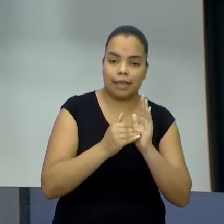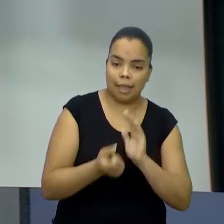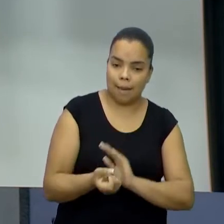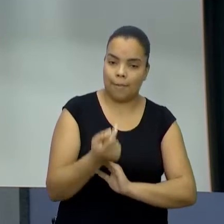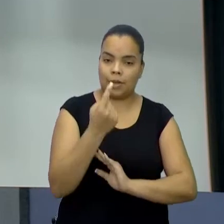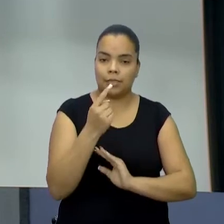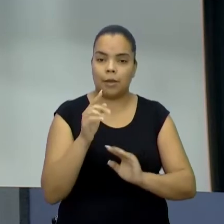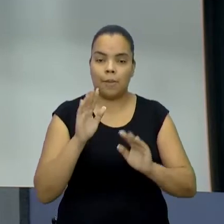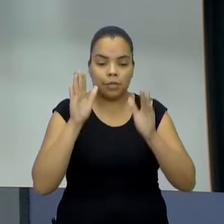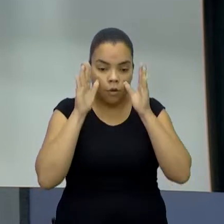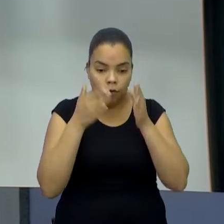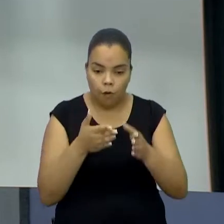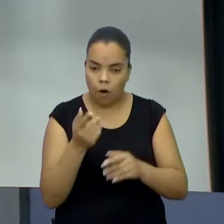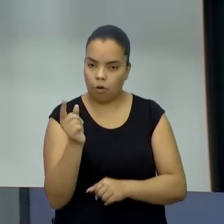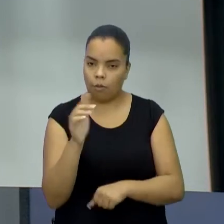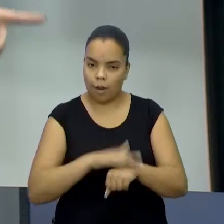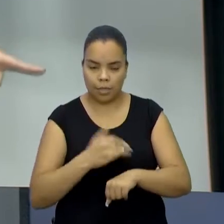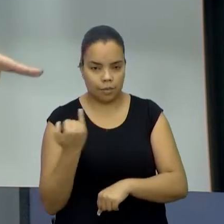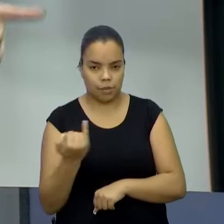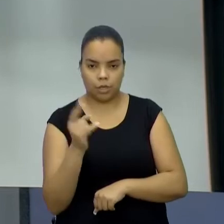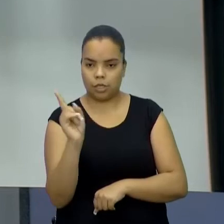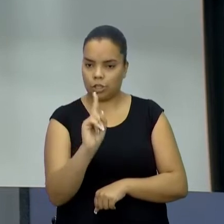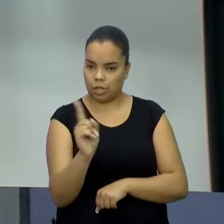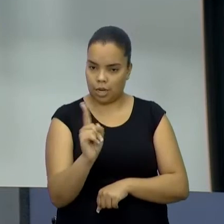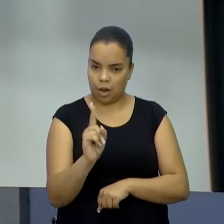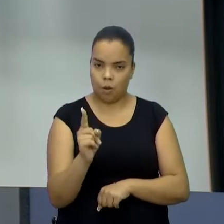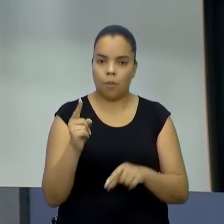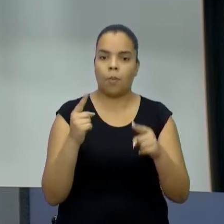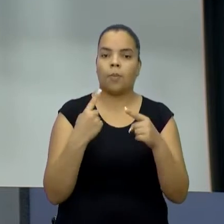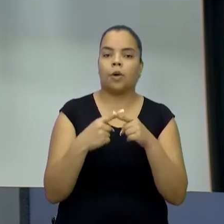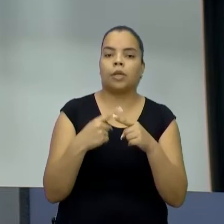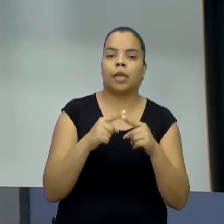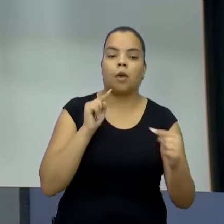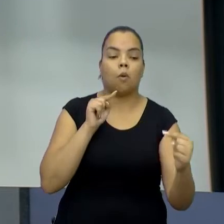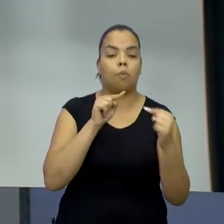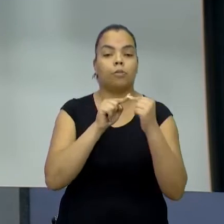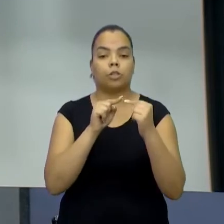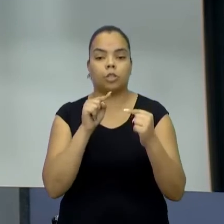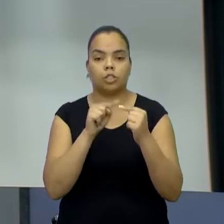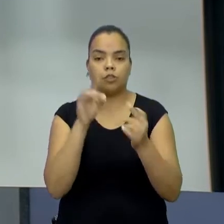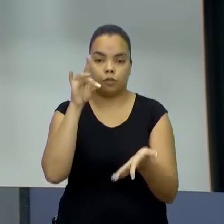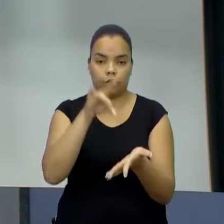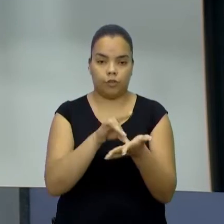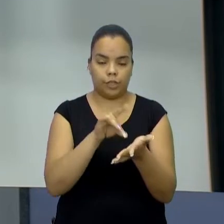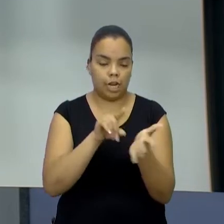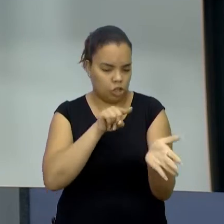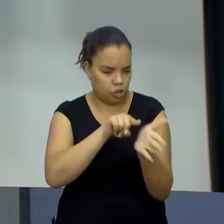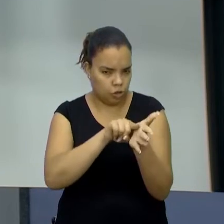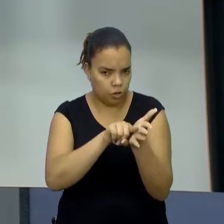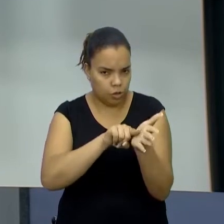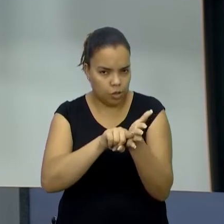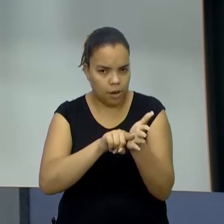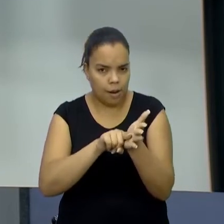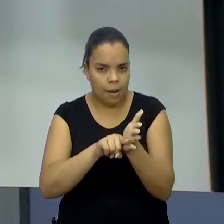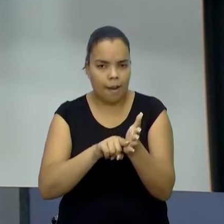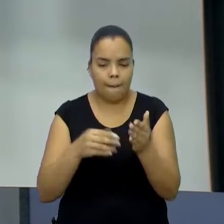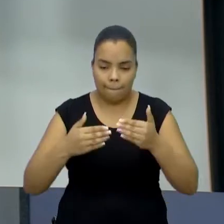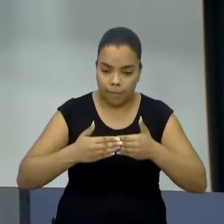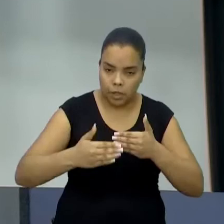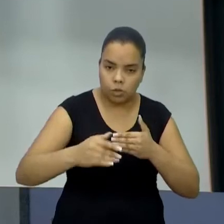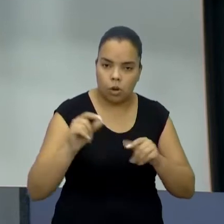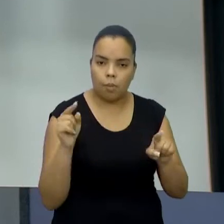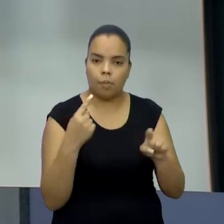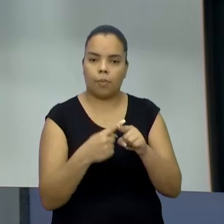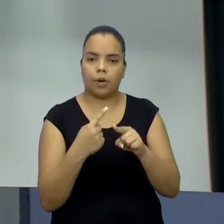não era o foco principal? Não era, porque o objetivo real dessa análise partiu-se na